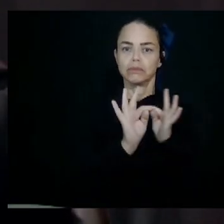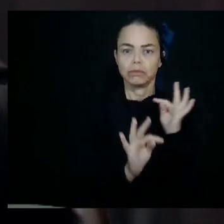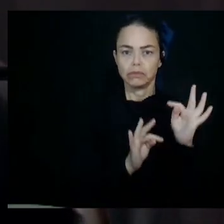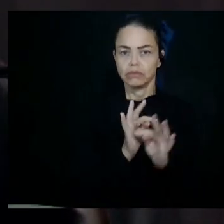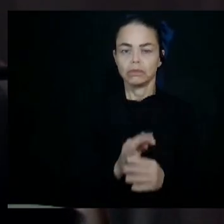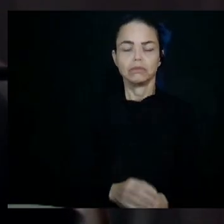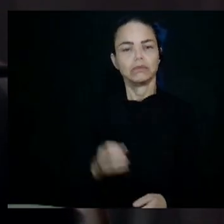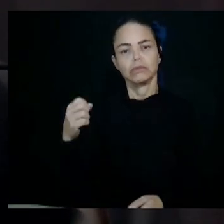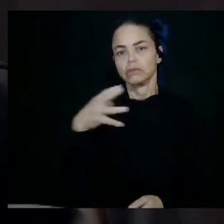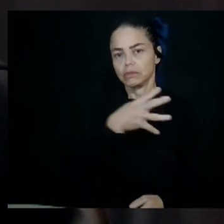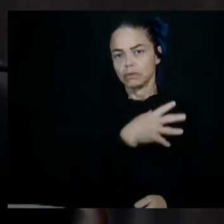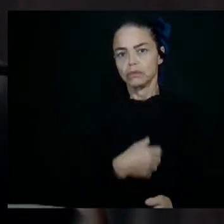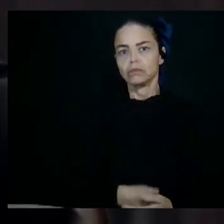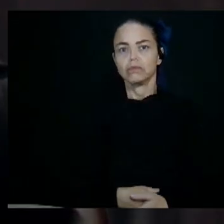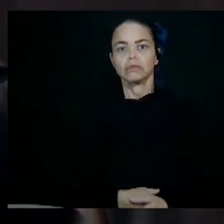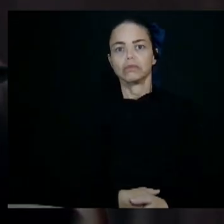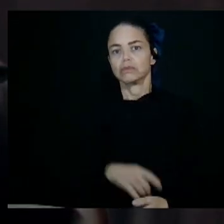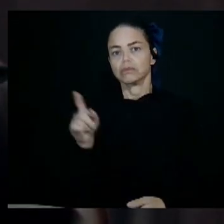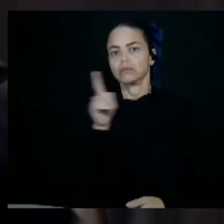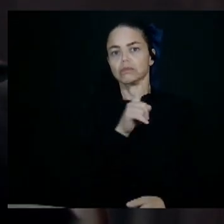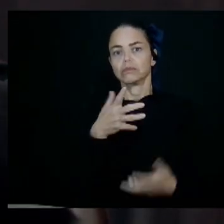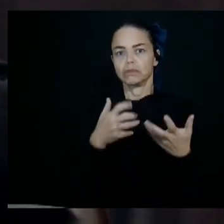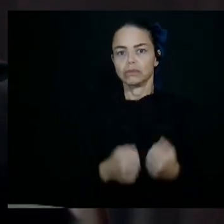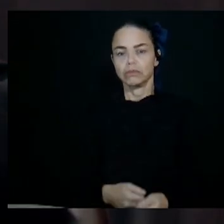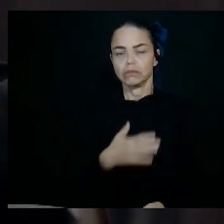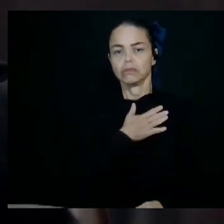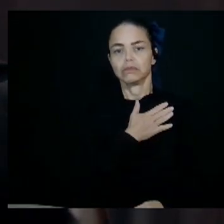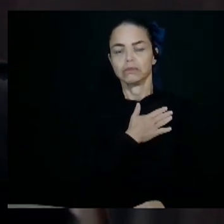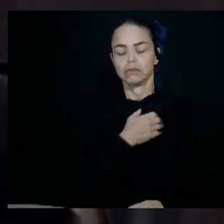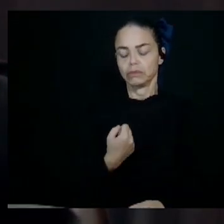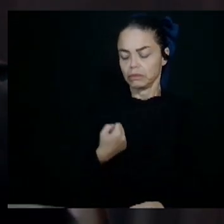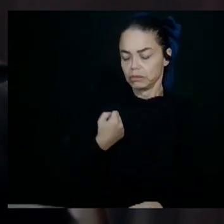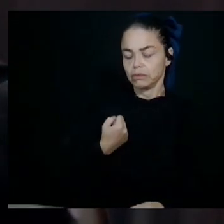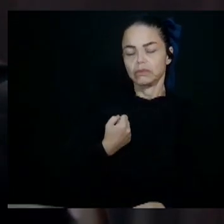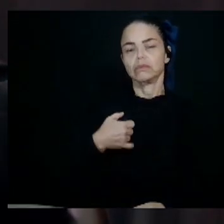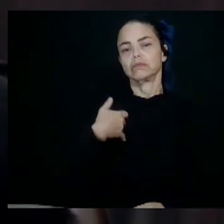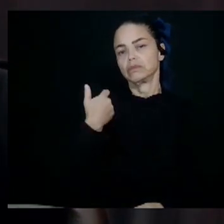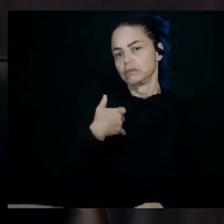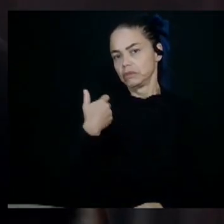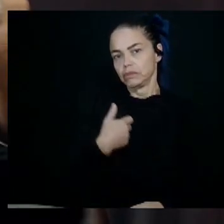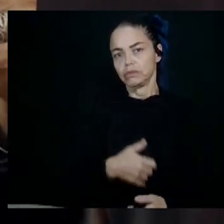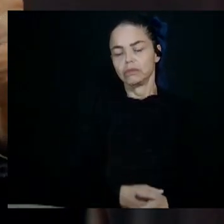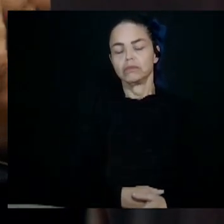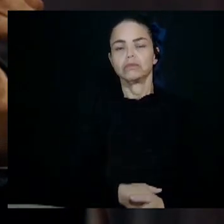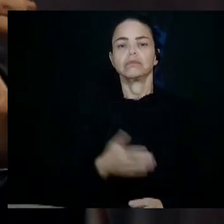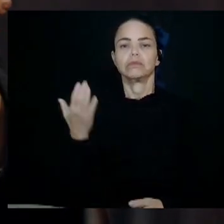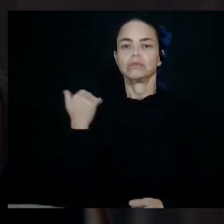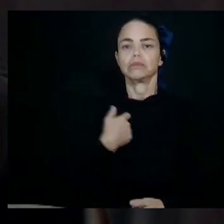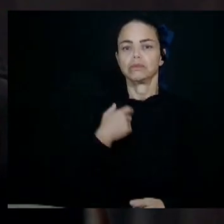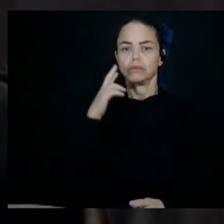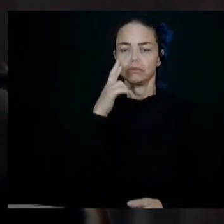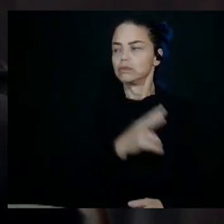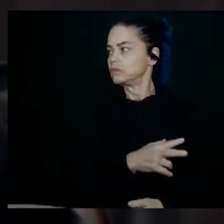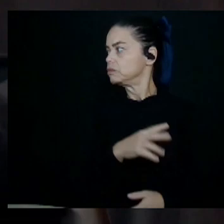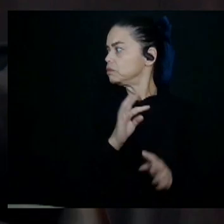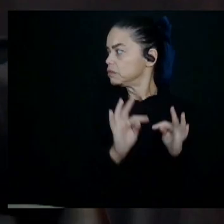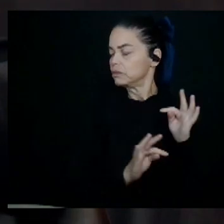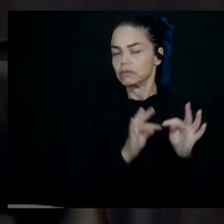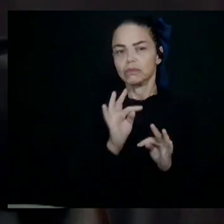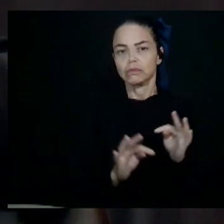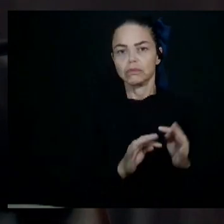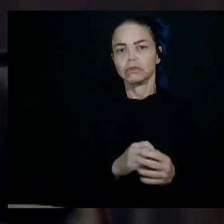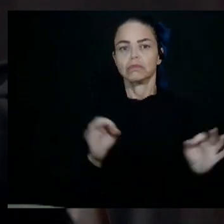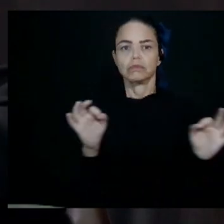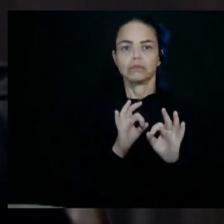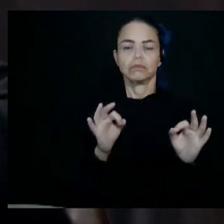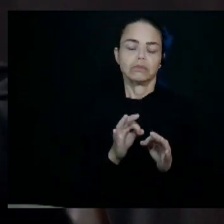inovador, mas não aceitavam pessoas da minha faixa etária na época. E eu já vinha sendo tratada, mas assim, ninguém